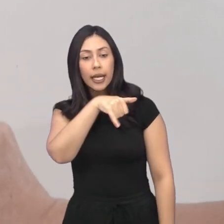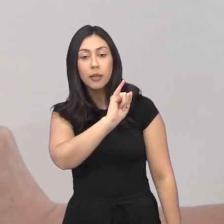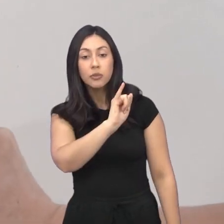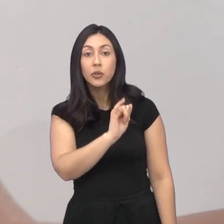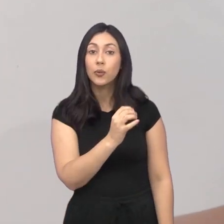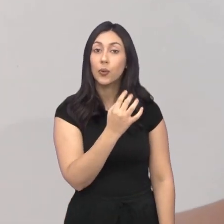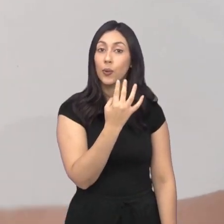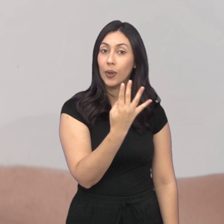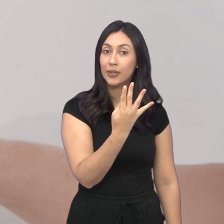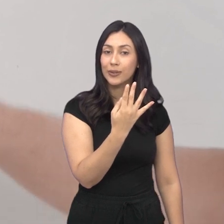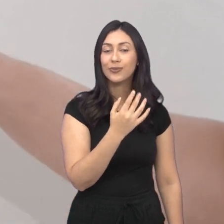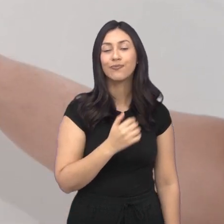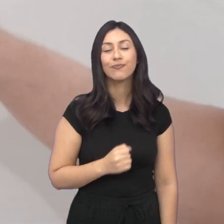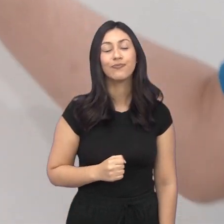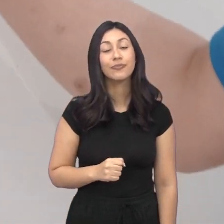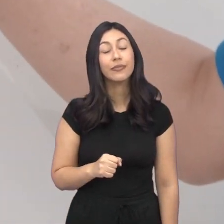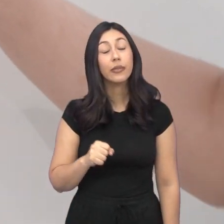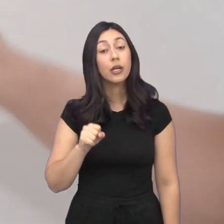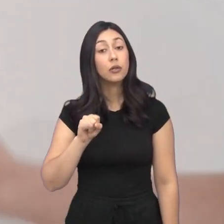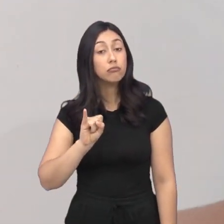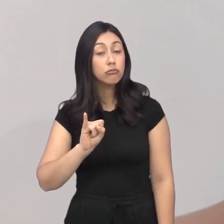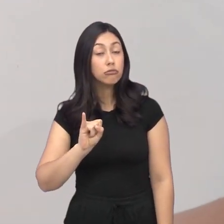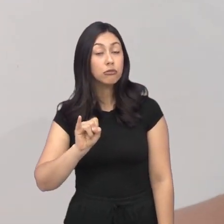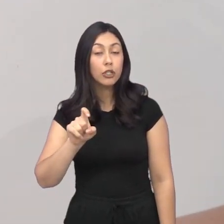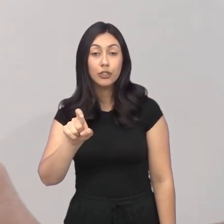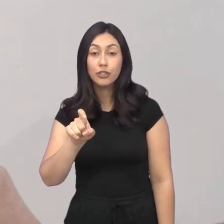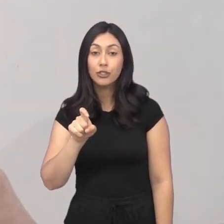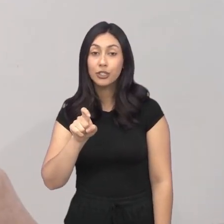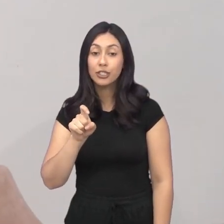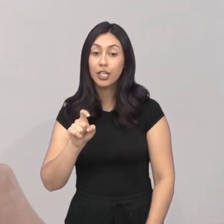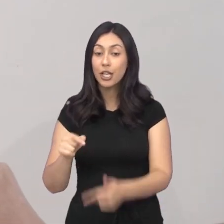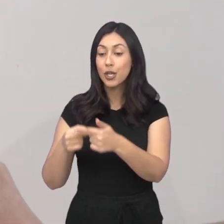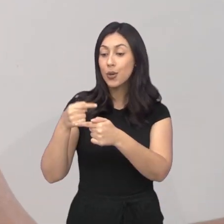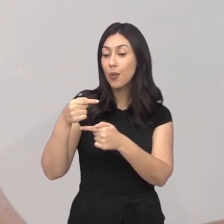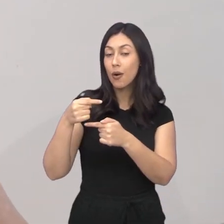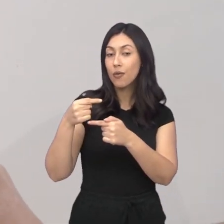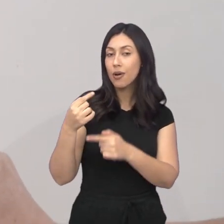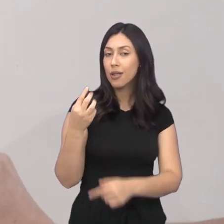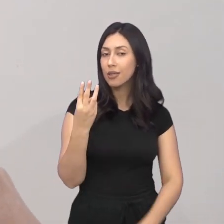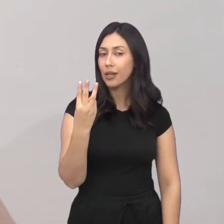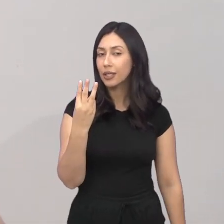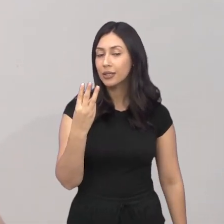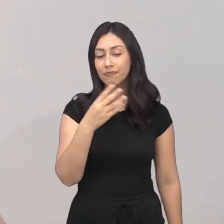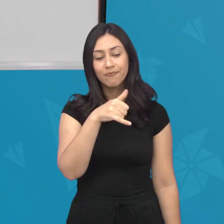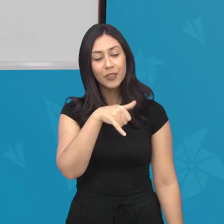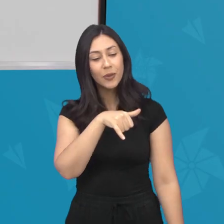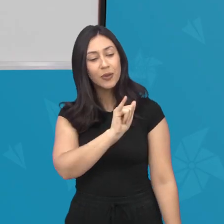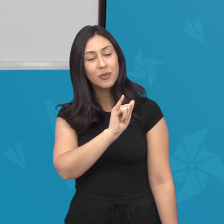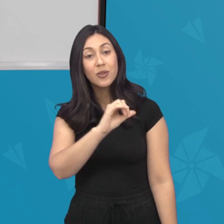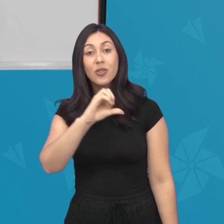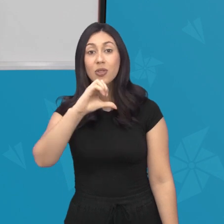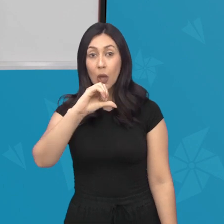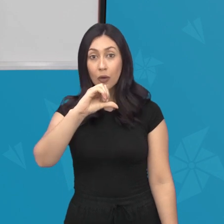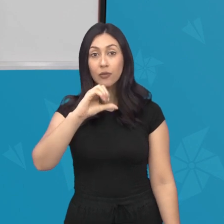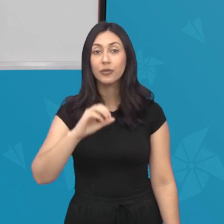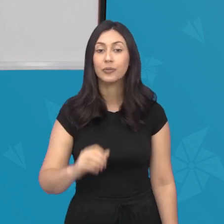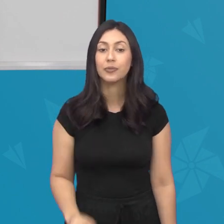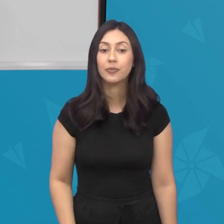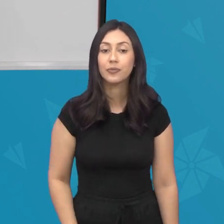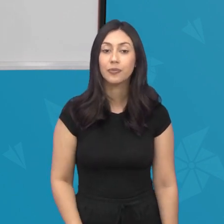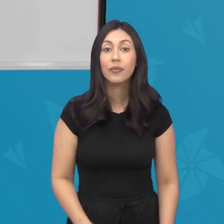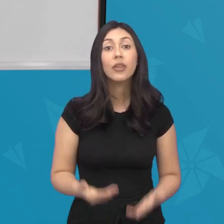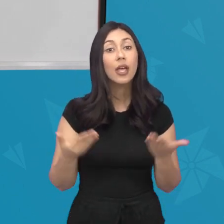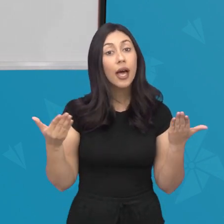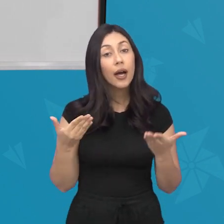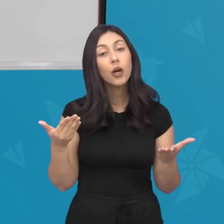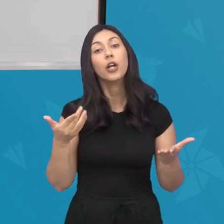4. E quando x for 3, o y vai ser 9. Agora a gente